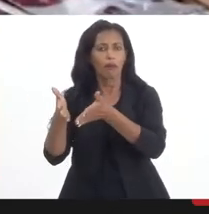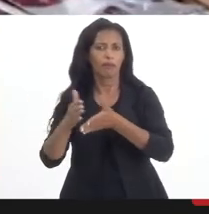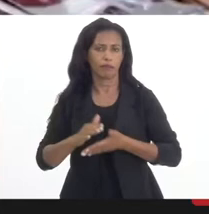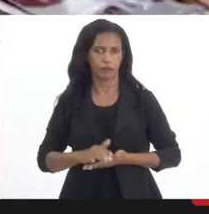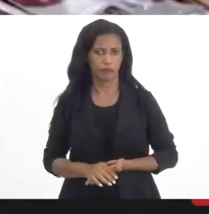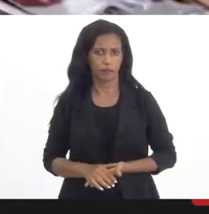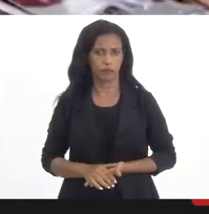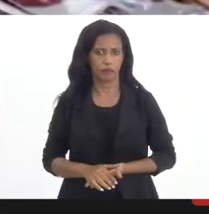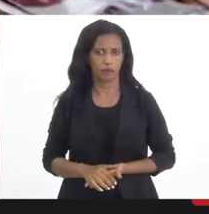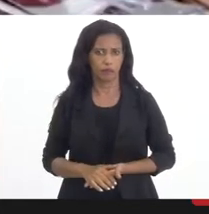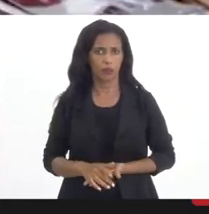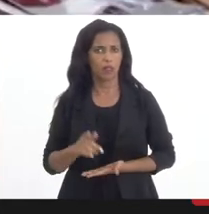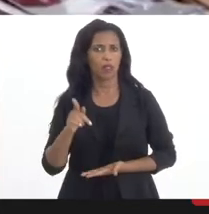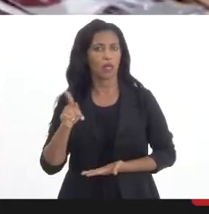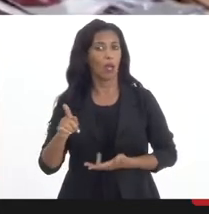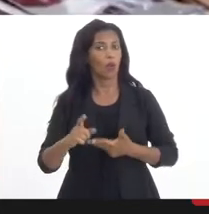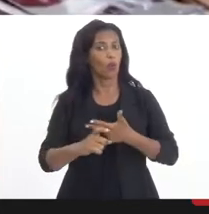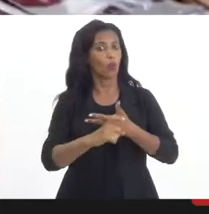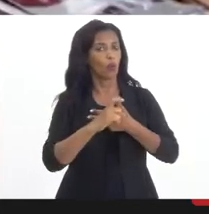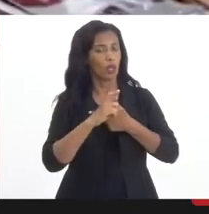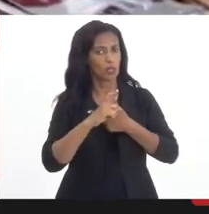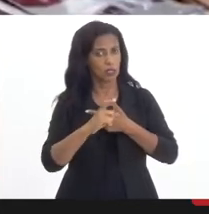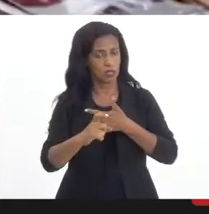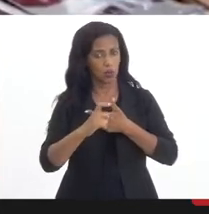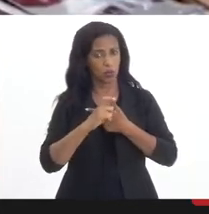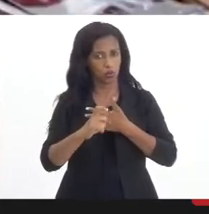E cabe ao executivo